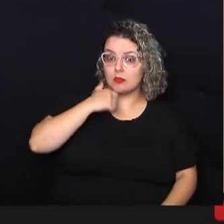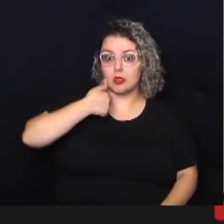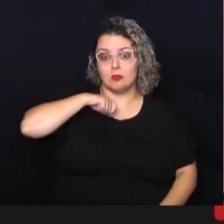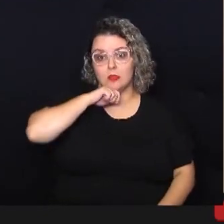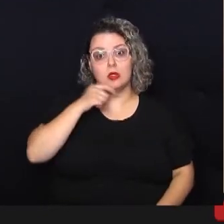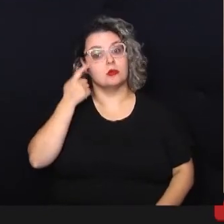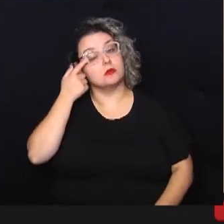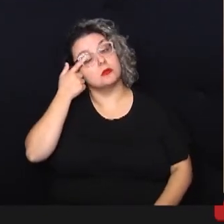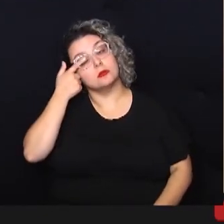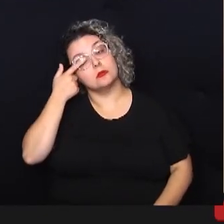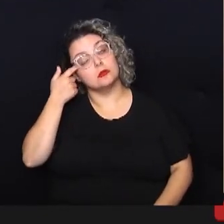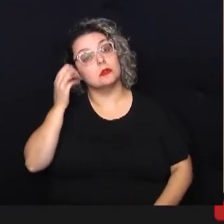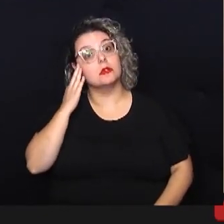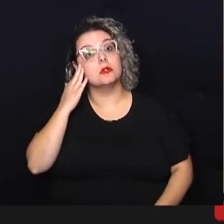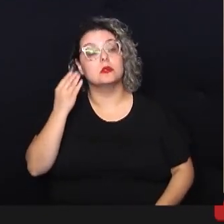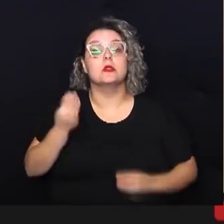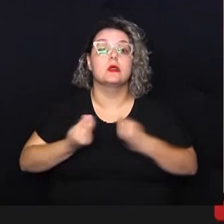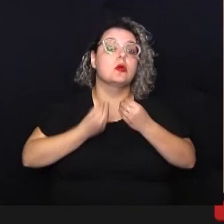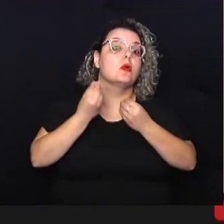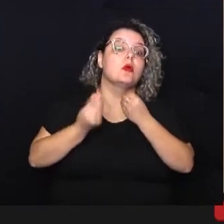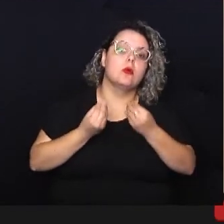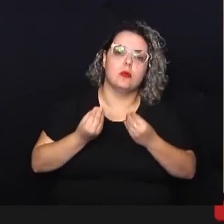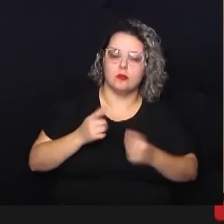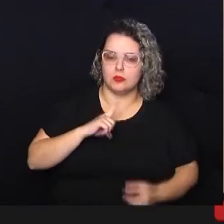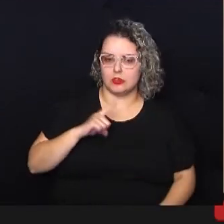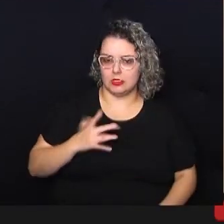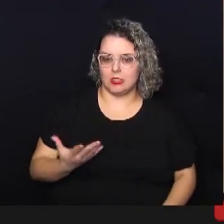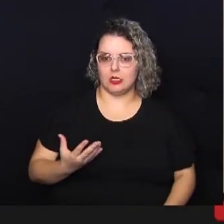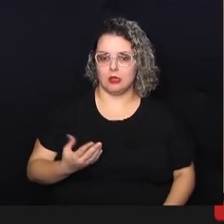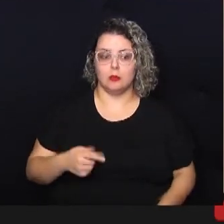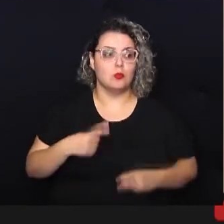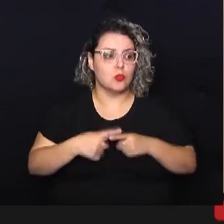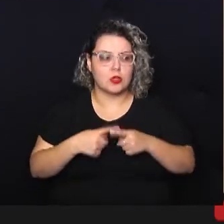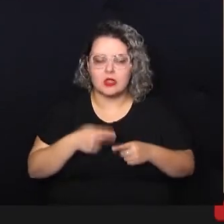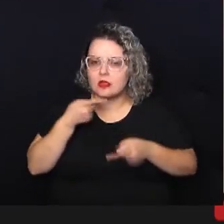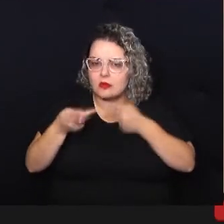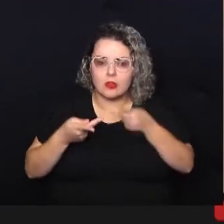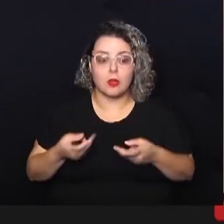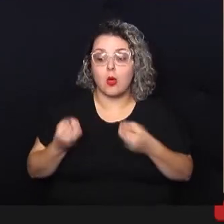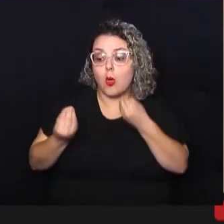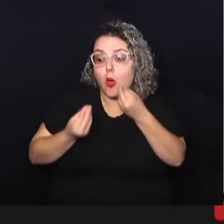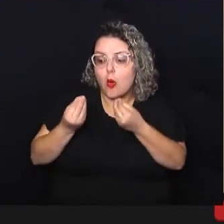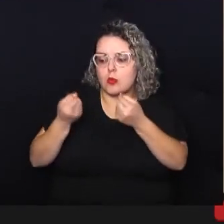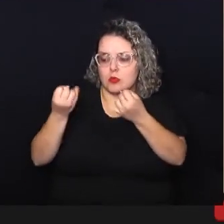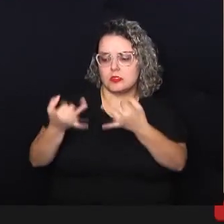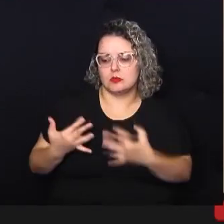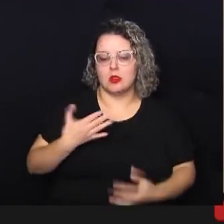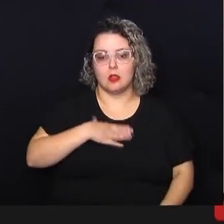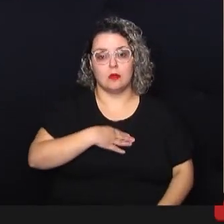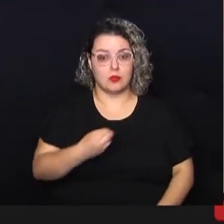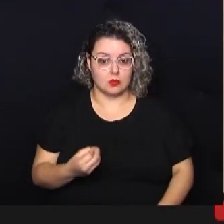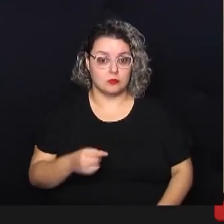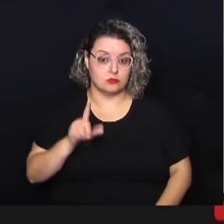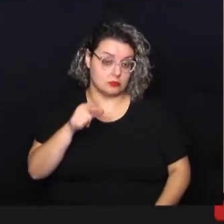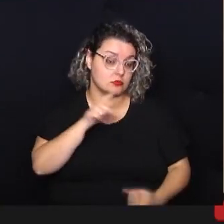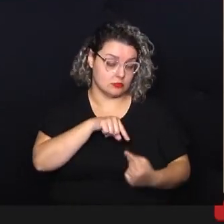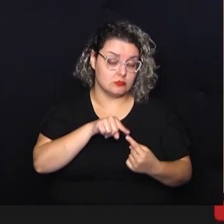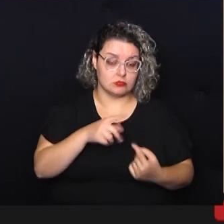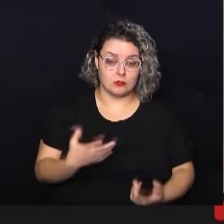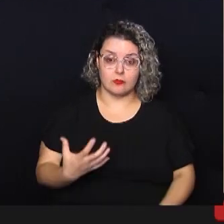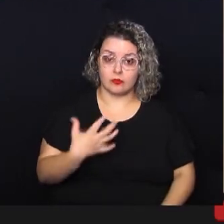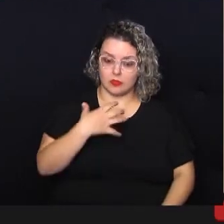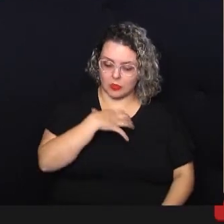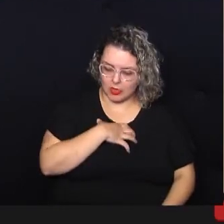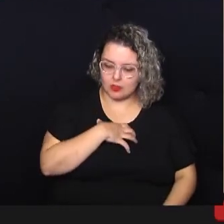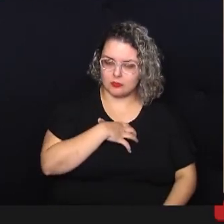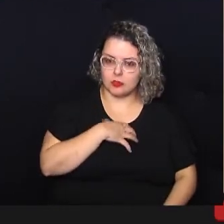como ter essas conversas. Por que que eu tenho que falar sobre isso? Como que eu vou explicar isso para o meu filho, né? Então, ele veio como isso, assim, eu sinto mesmo que é